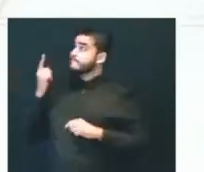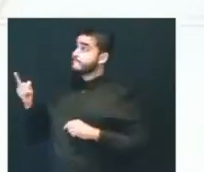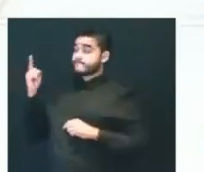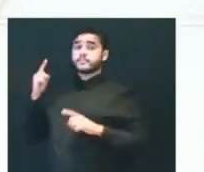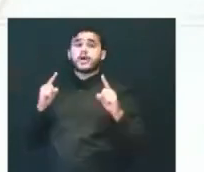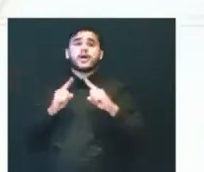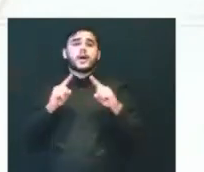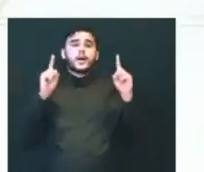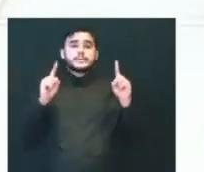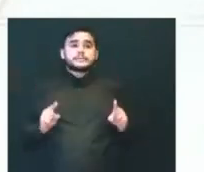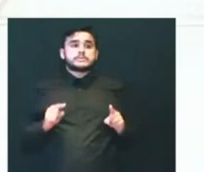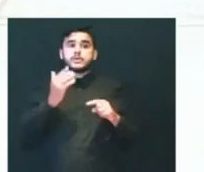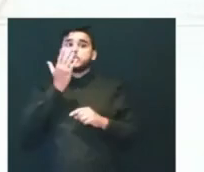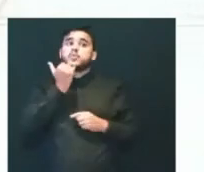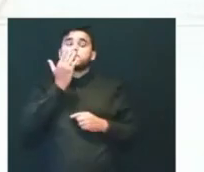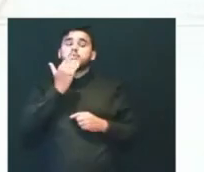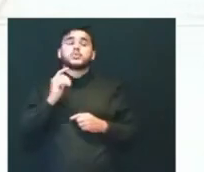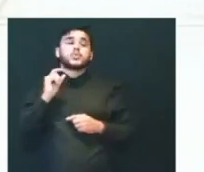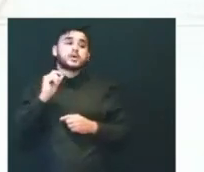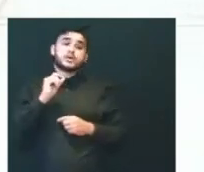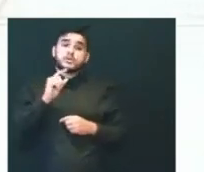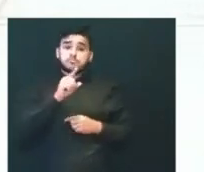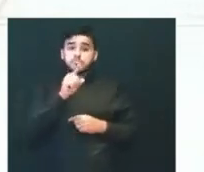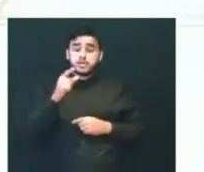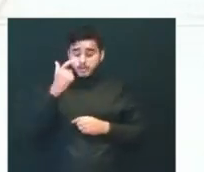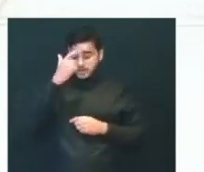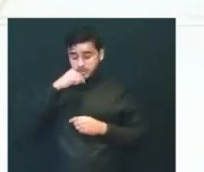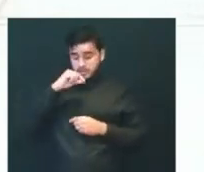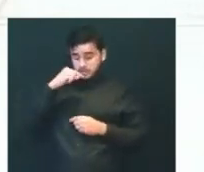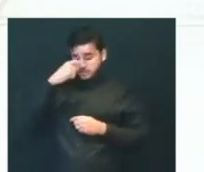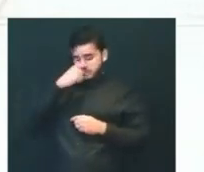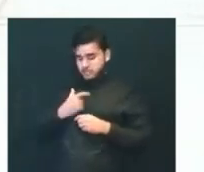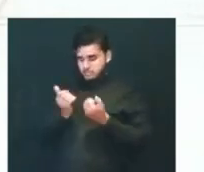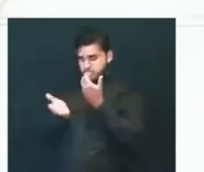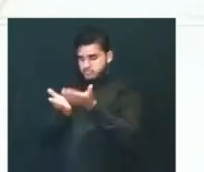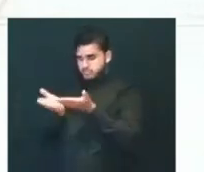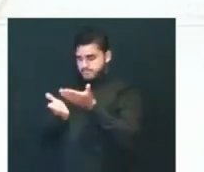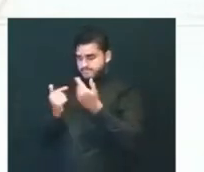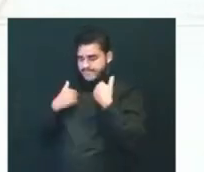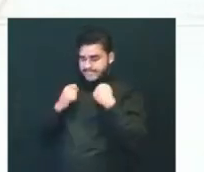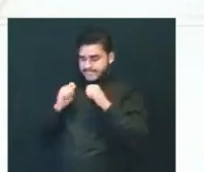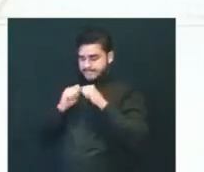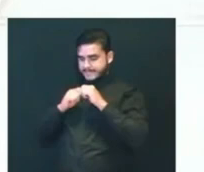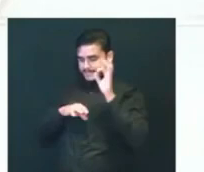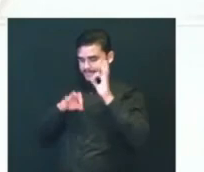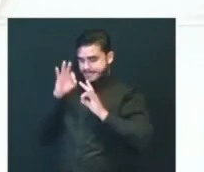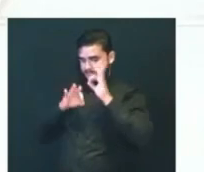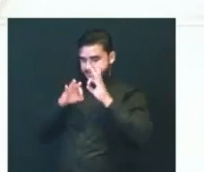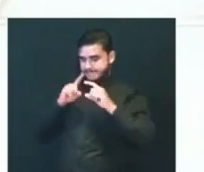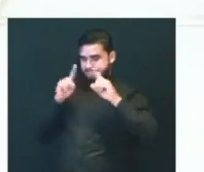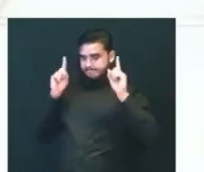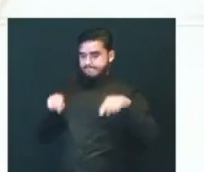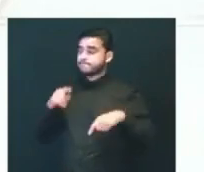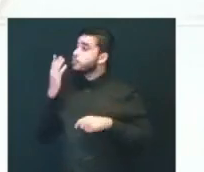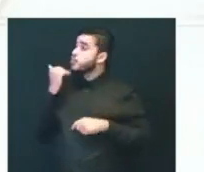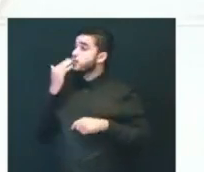Nessa questão de planejamento alimentar, vai muito da rotina do cuidador e do paciente para poder se